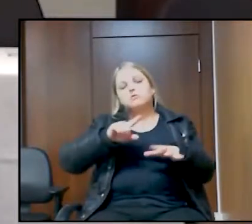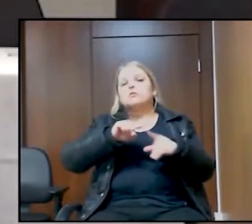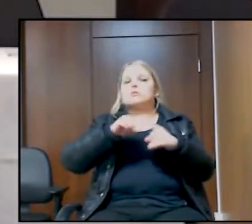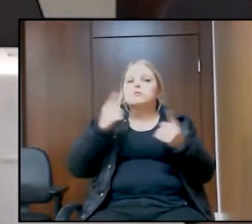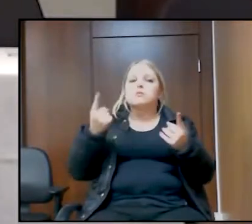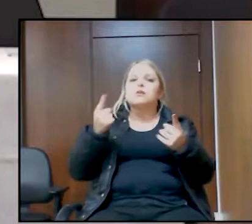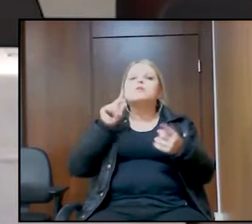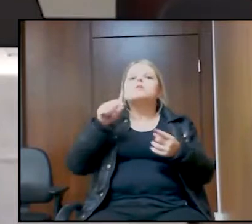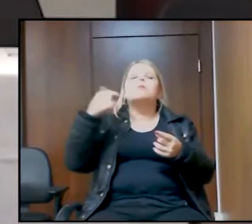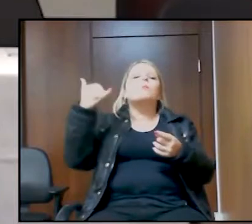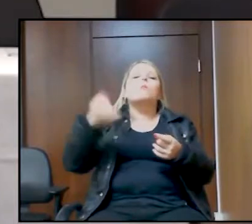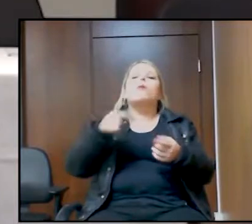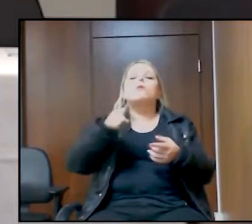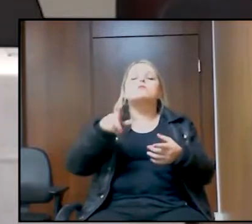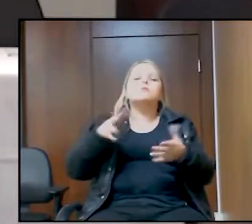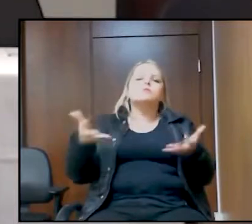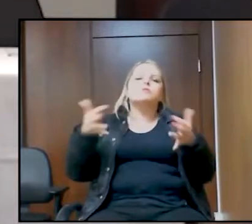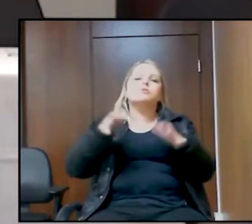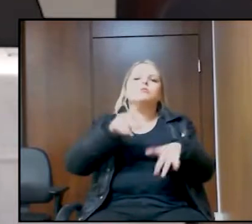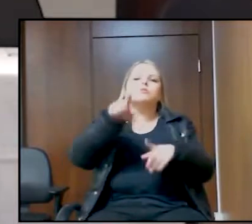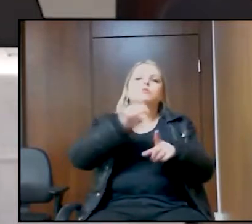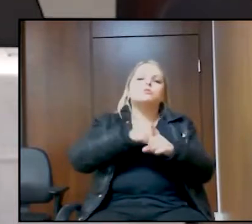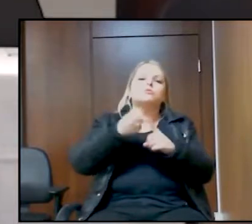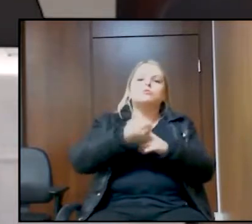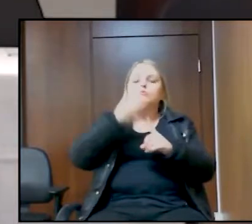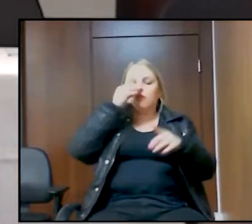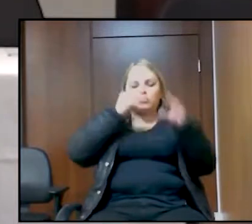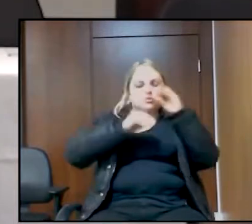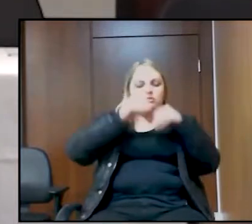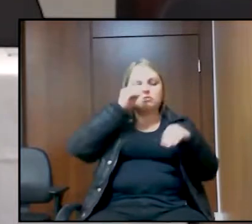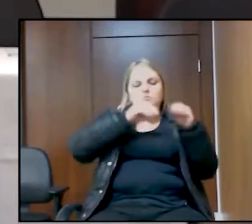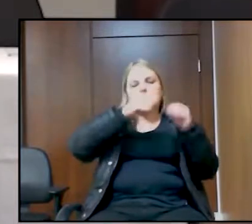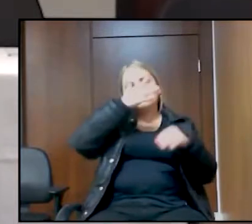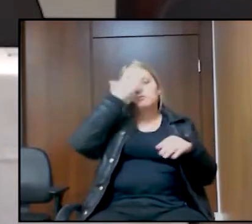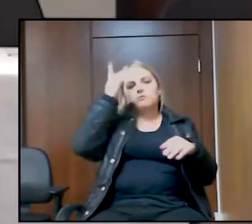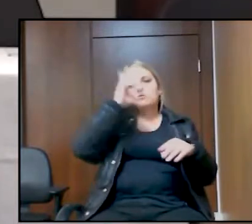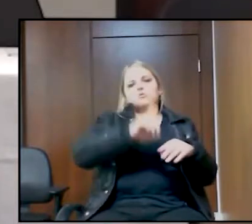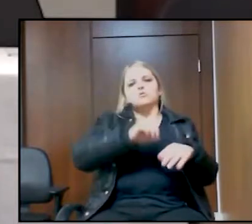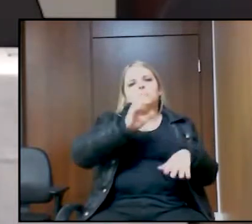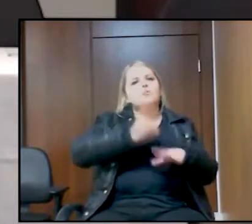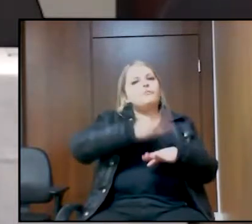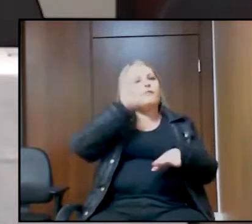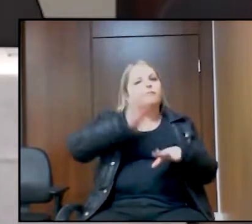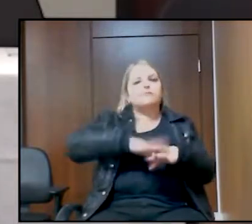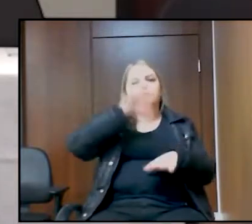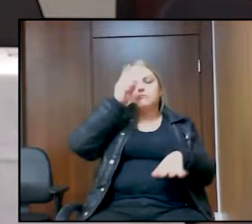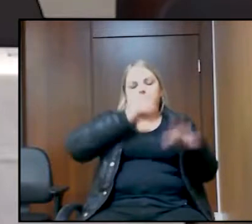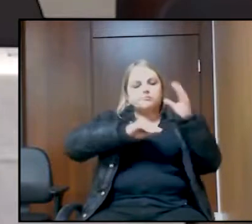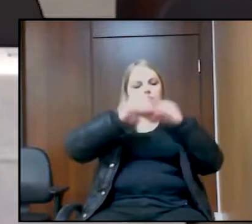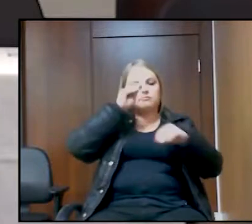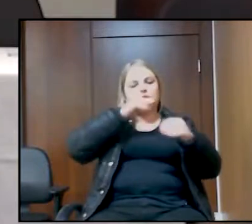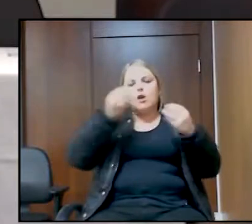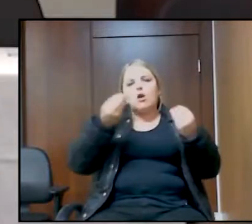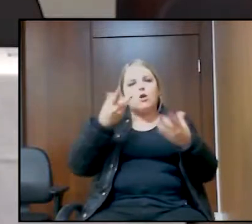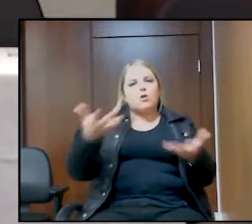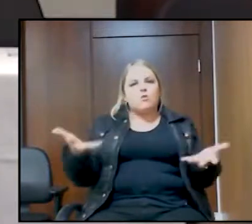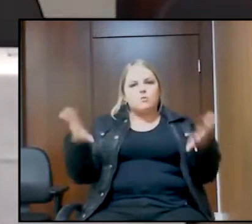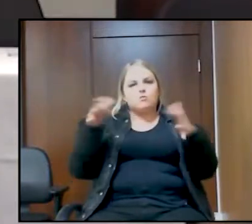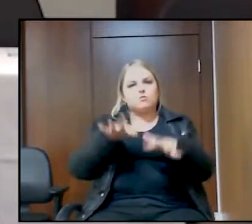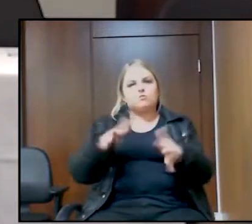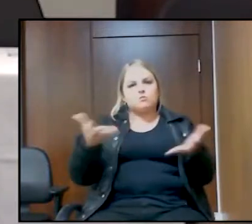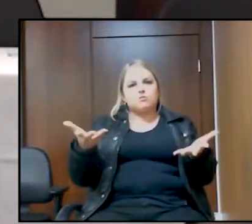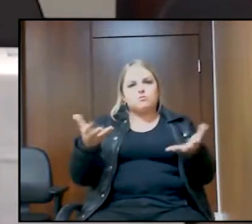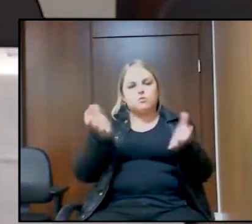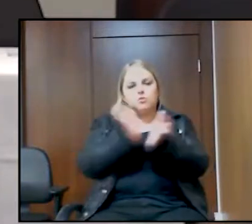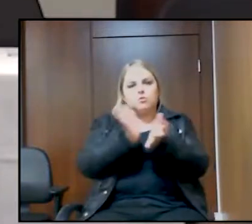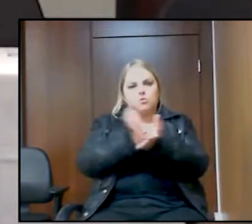merda é essa de inclusão numa sociedade que exclui mais e mais a cada dia? Como é que você vai incluir um